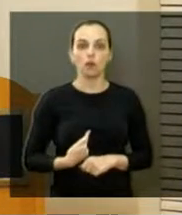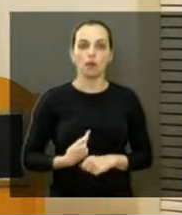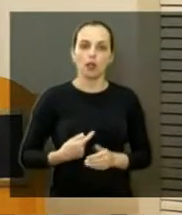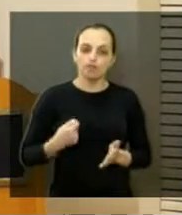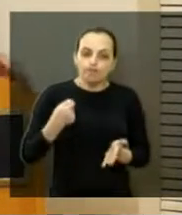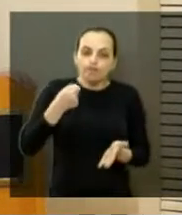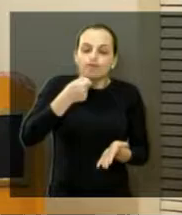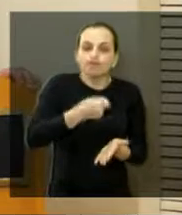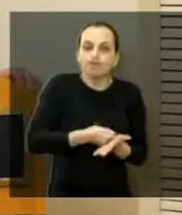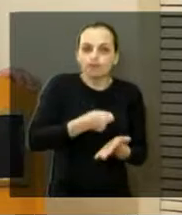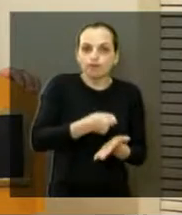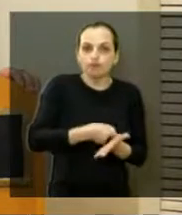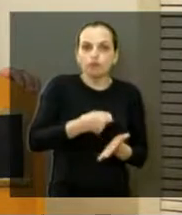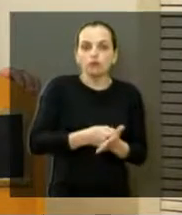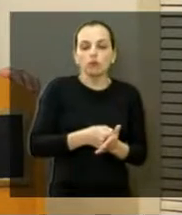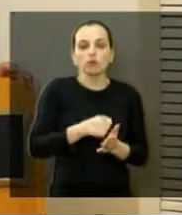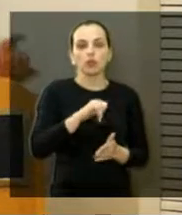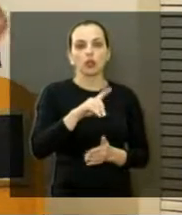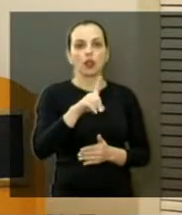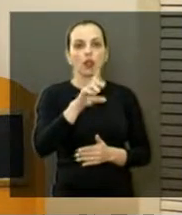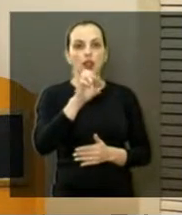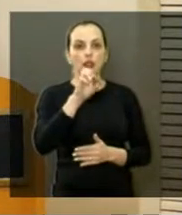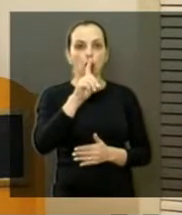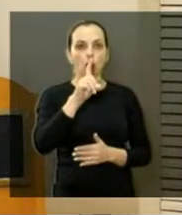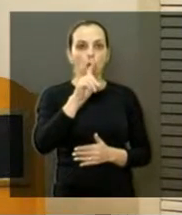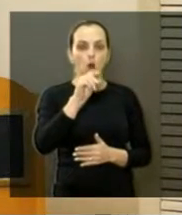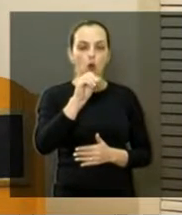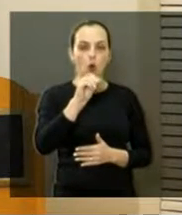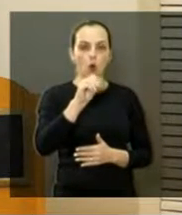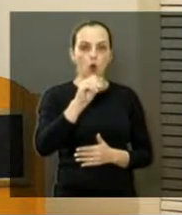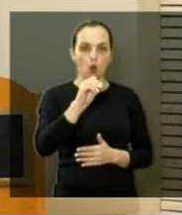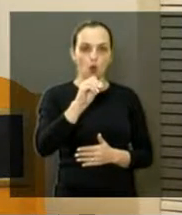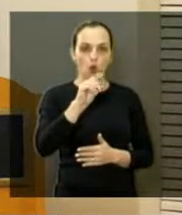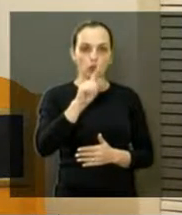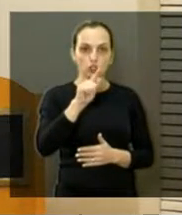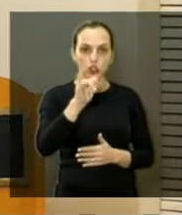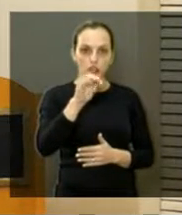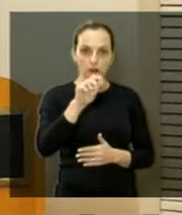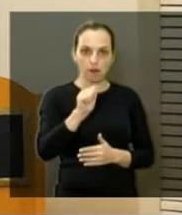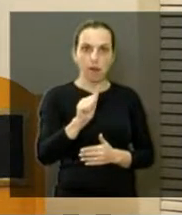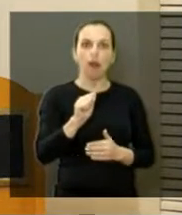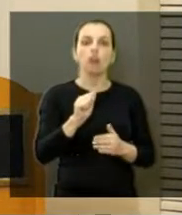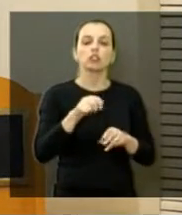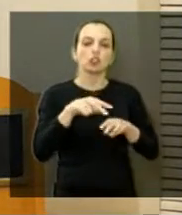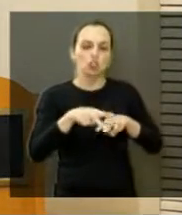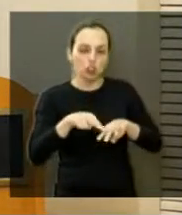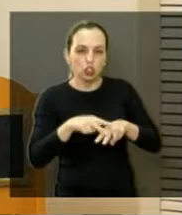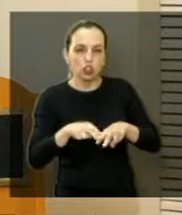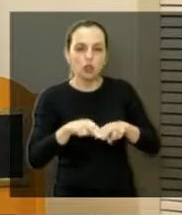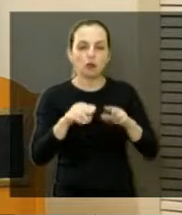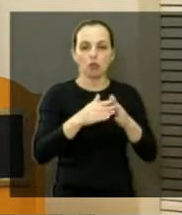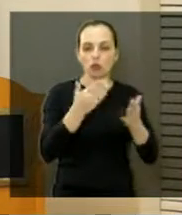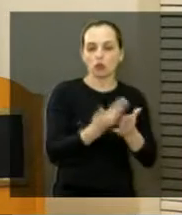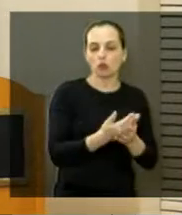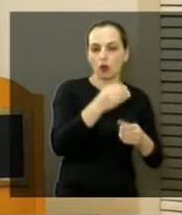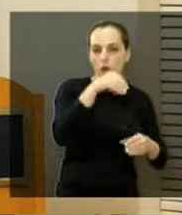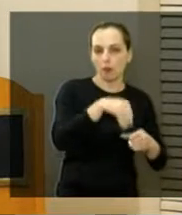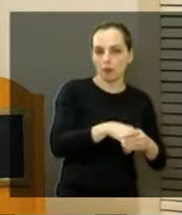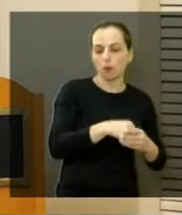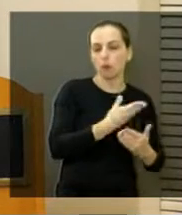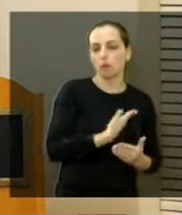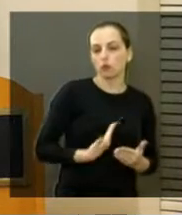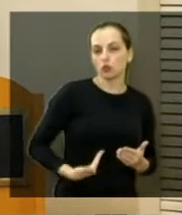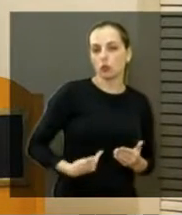impor ideologia de gênero nas escolas estaduais, municipais e particulares. Tem uma observação, os pais têm